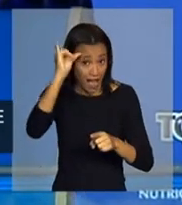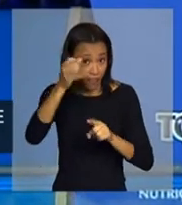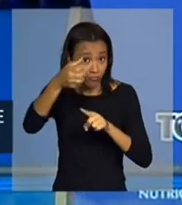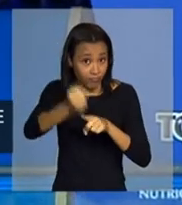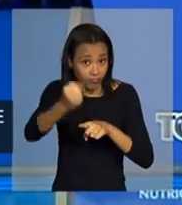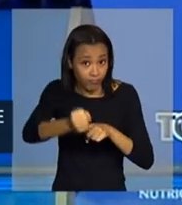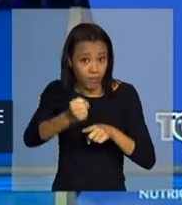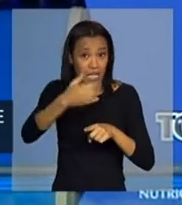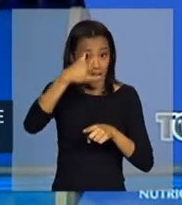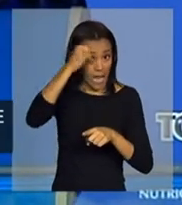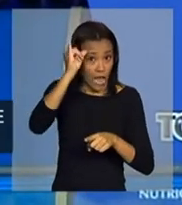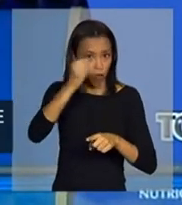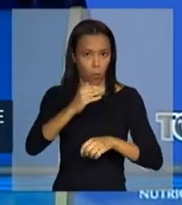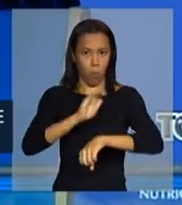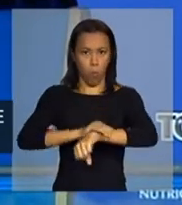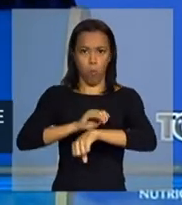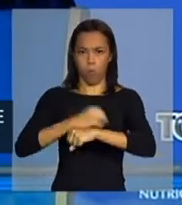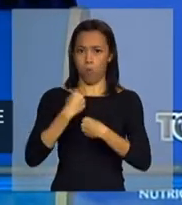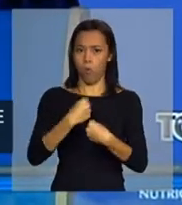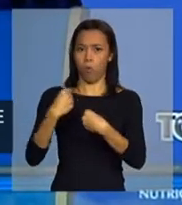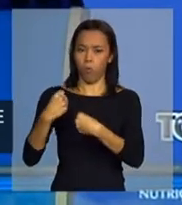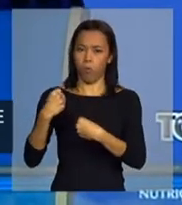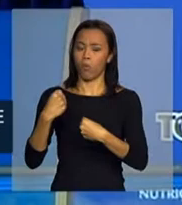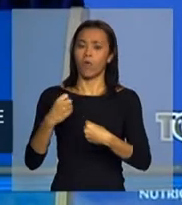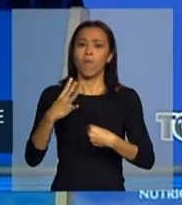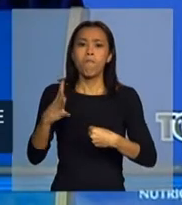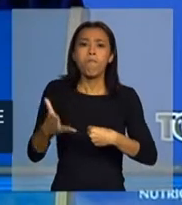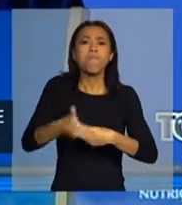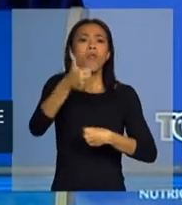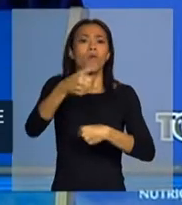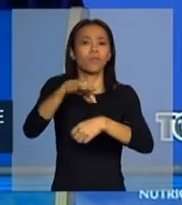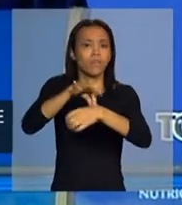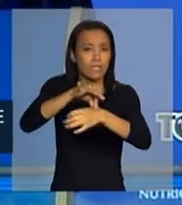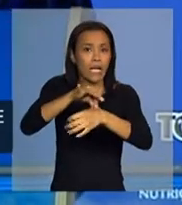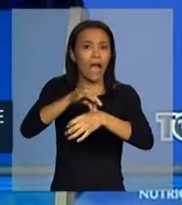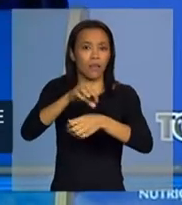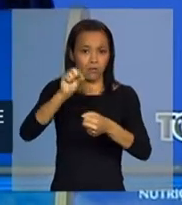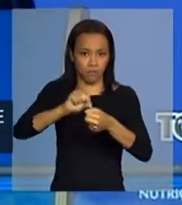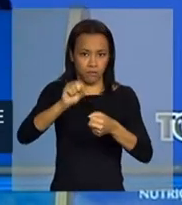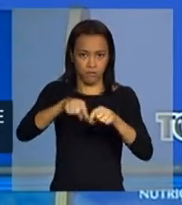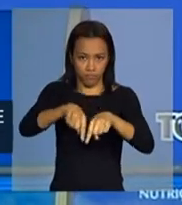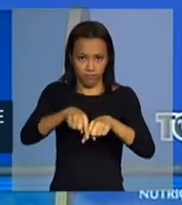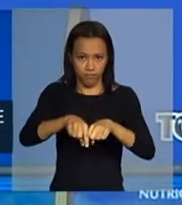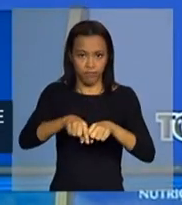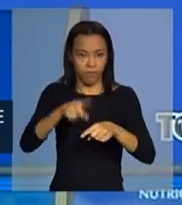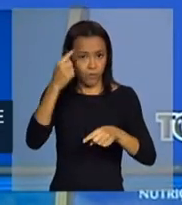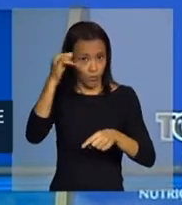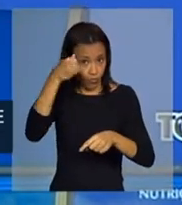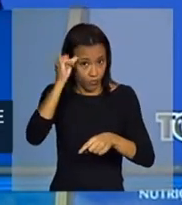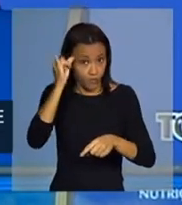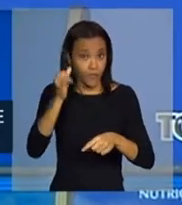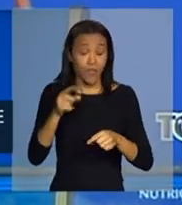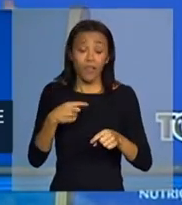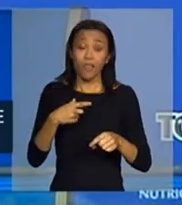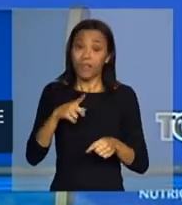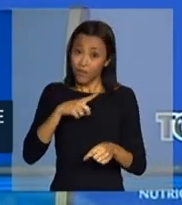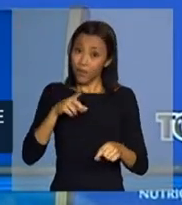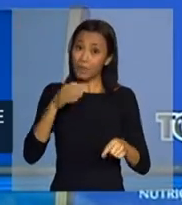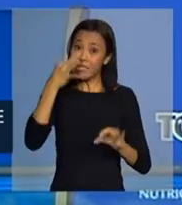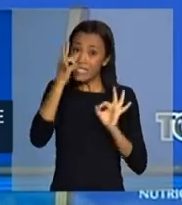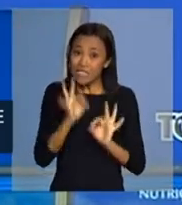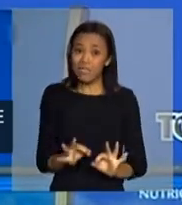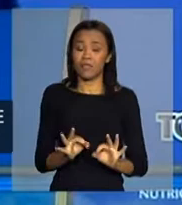de corte, de melhoria da qualidade das carnes produzidas. E tenho certeza que